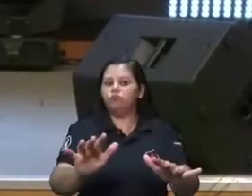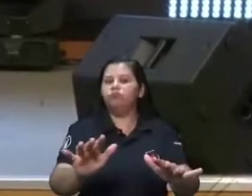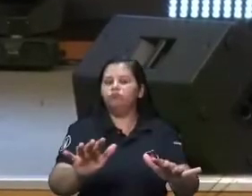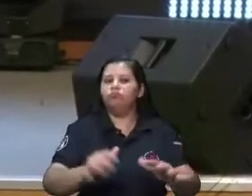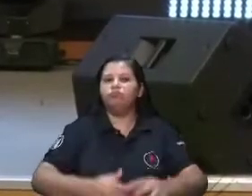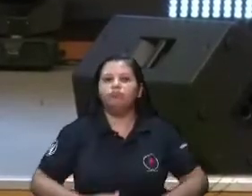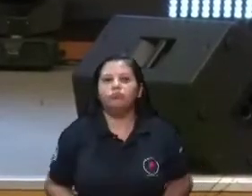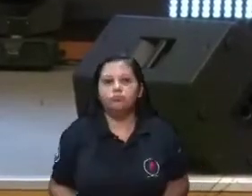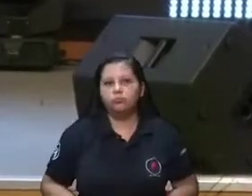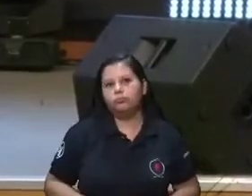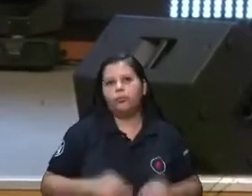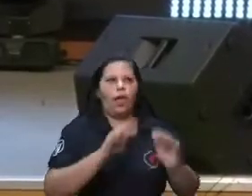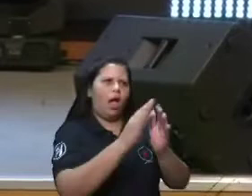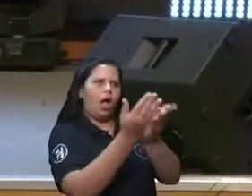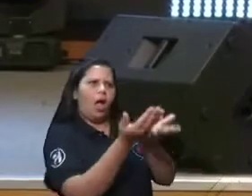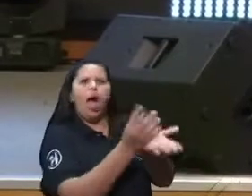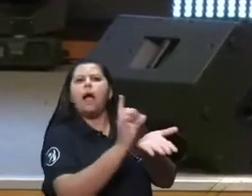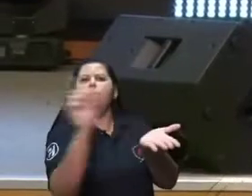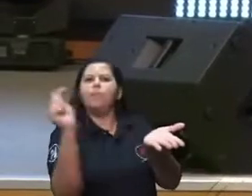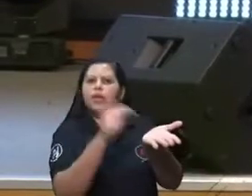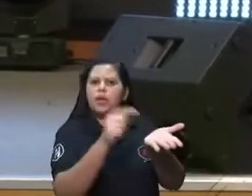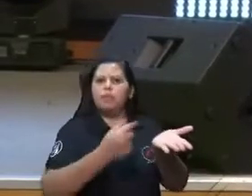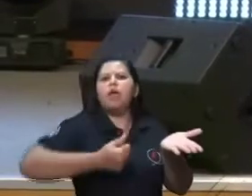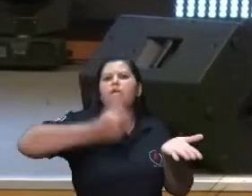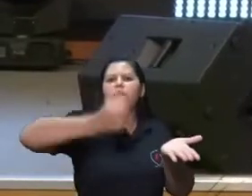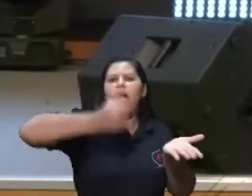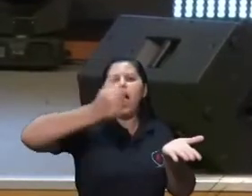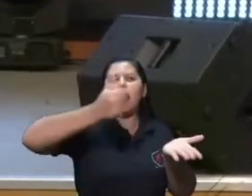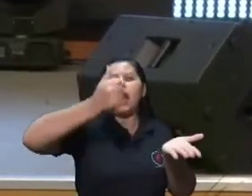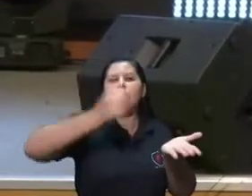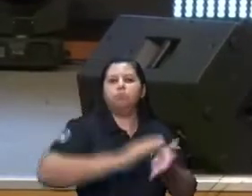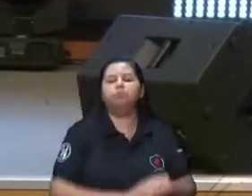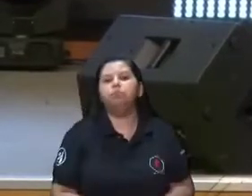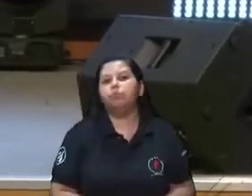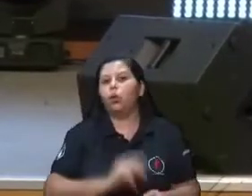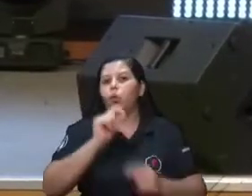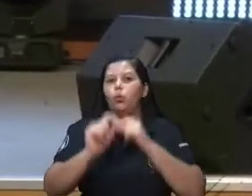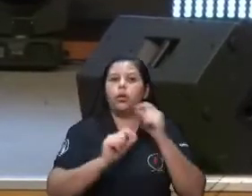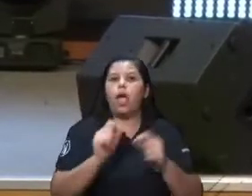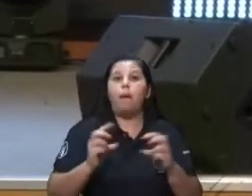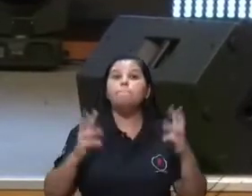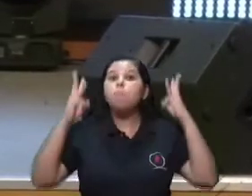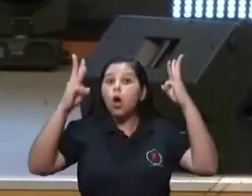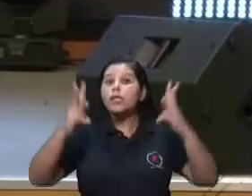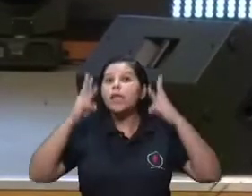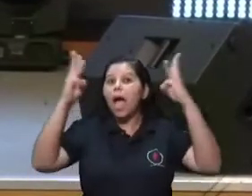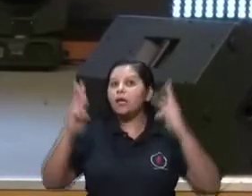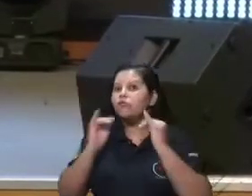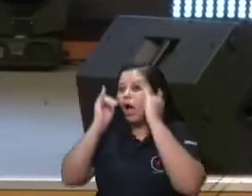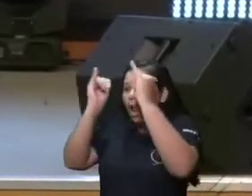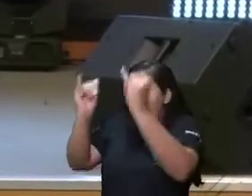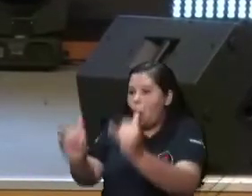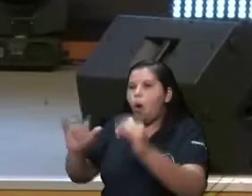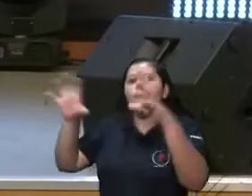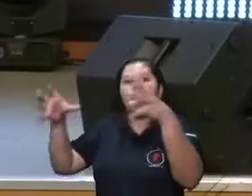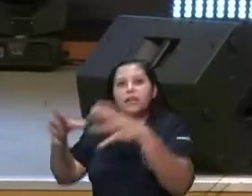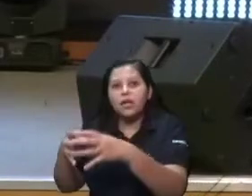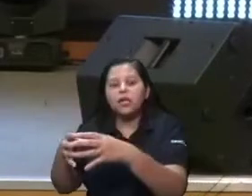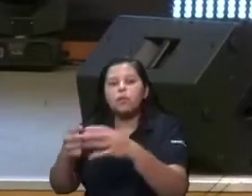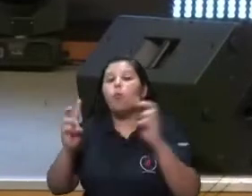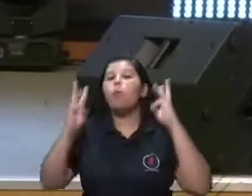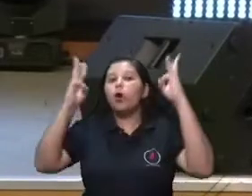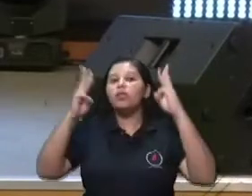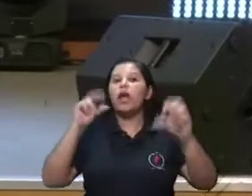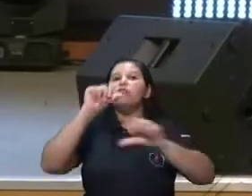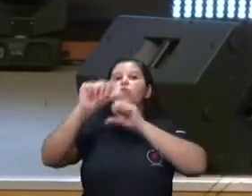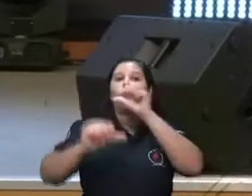Normalmente a Bíblia diz Urim primeiro e Tumim depois. Mas quando foi para falar para esta tribo, Moisés inverteu dizendo